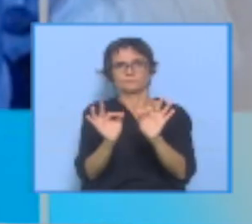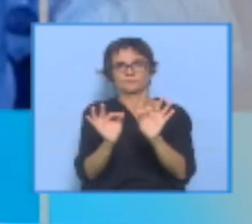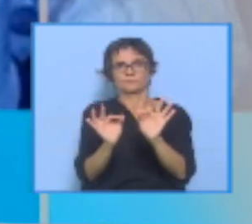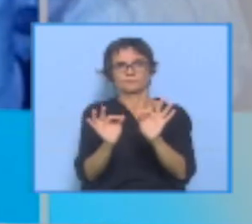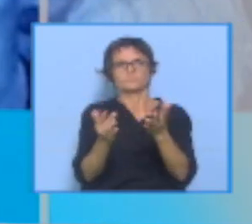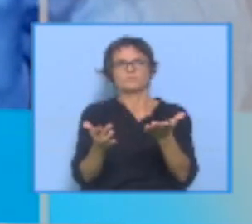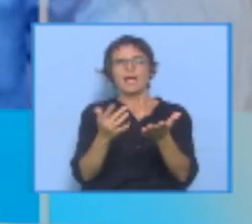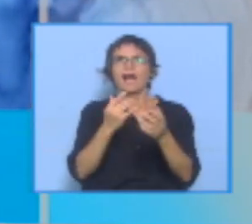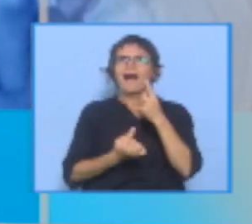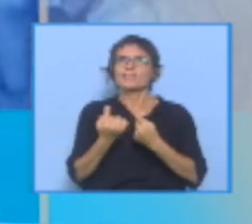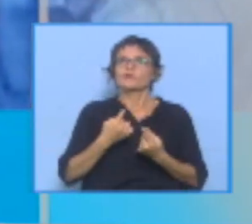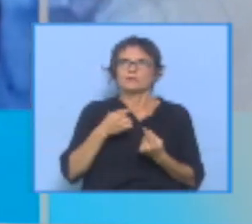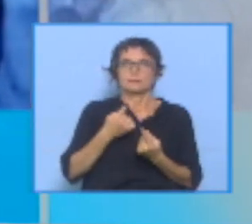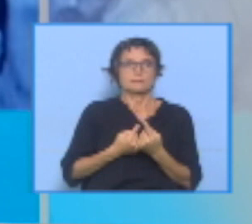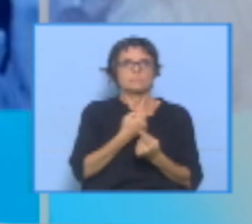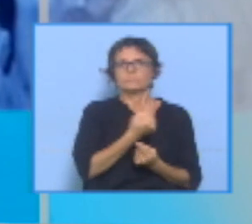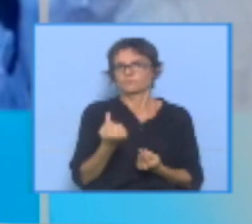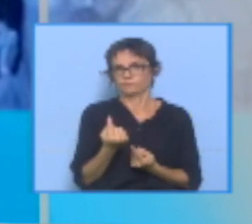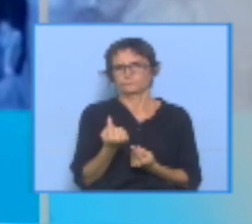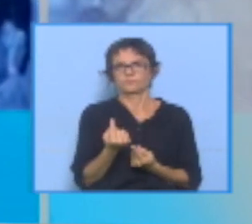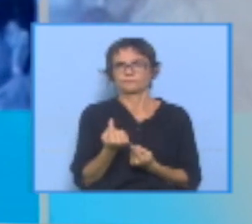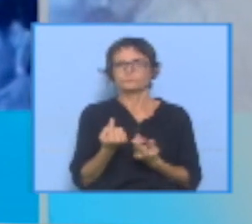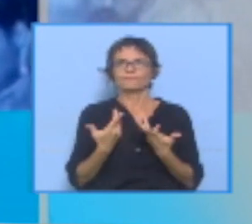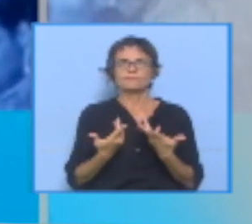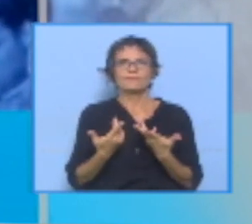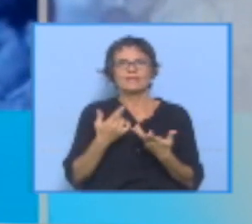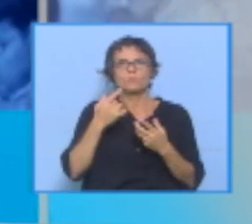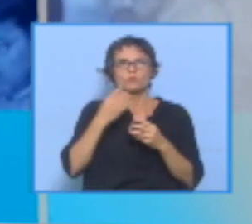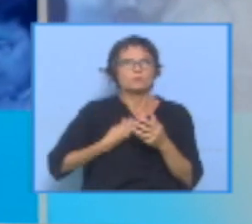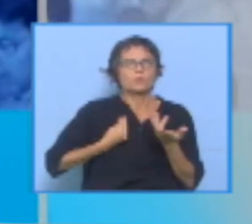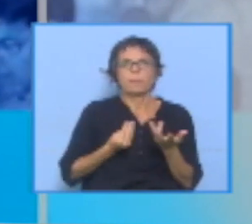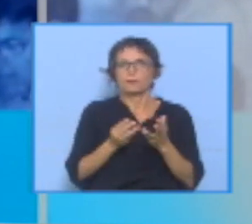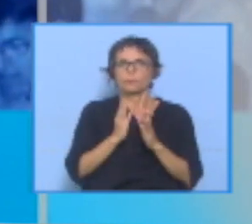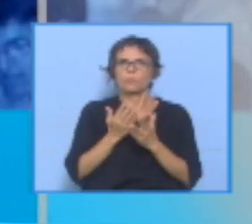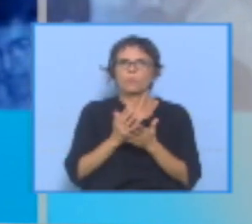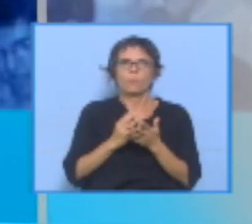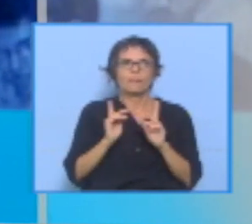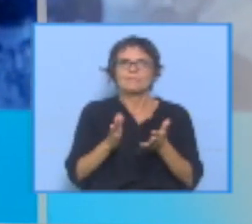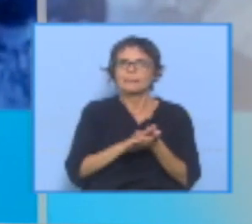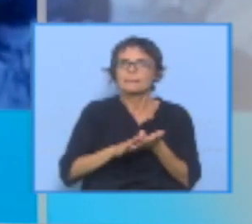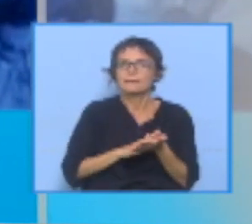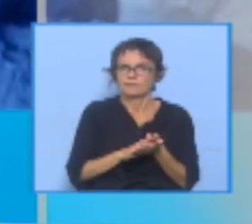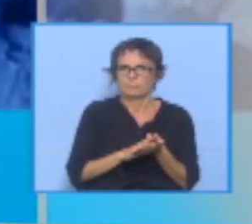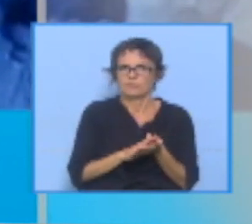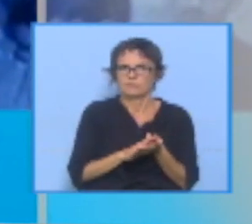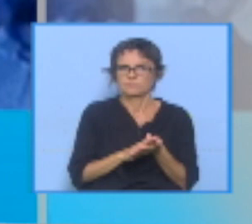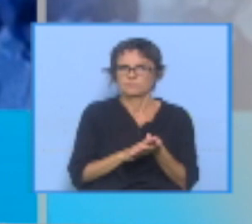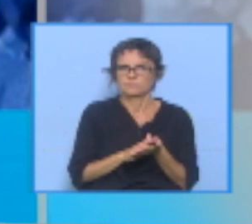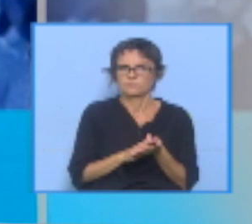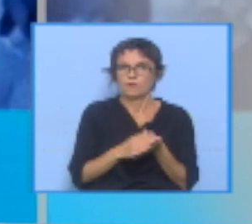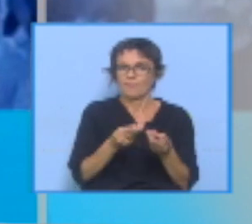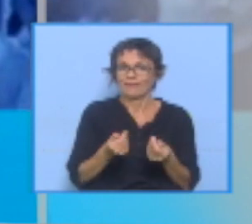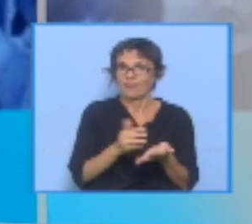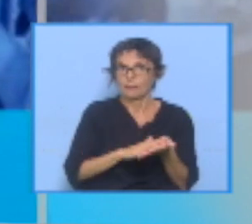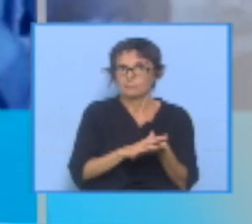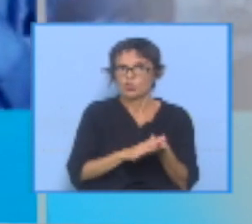preocupados com o lado das necessidades básicas, e há também a necessidade espiritual. E isso às vezes